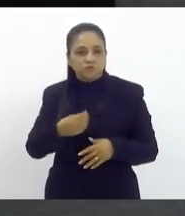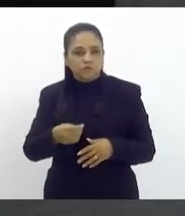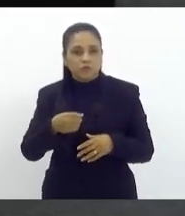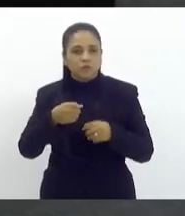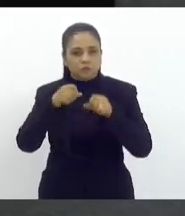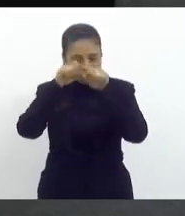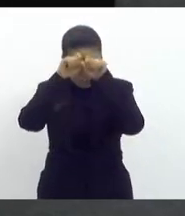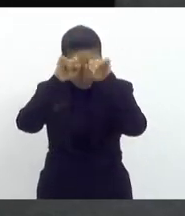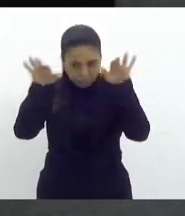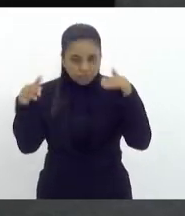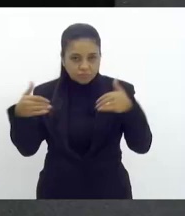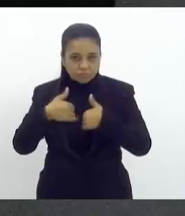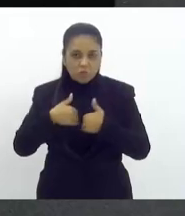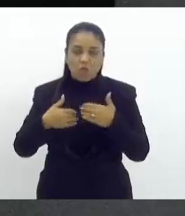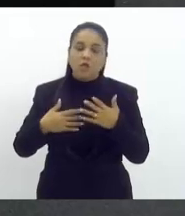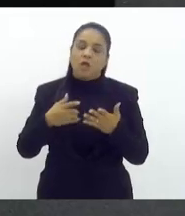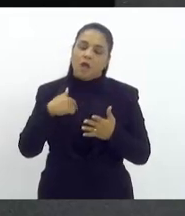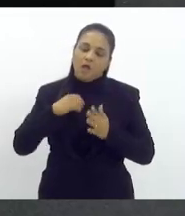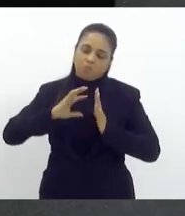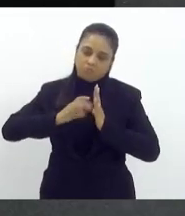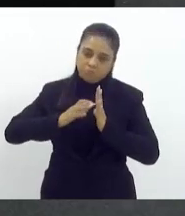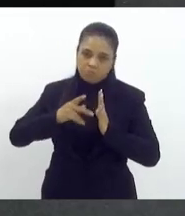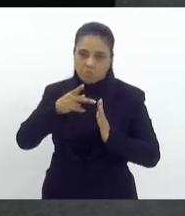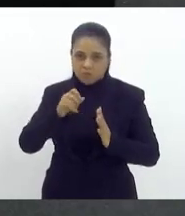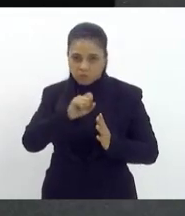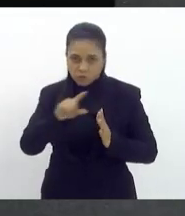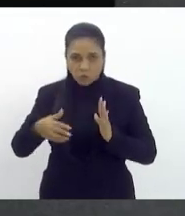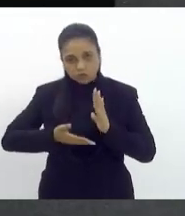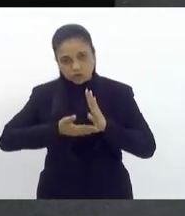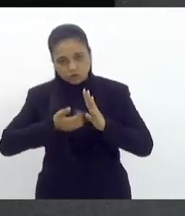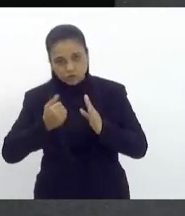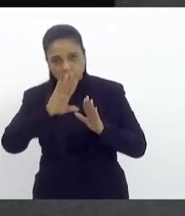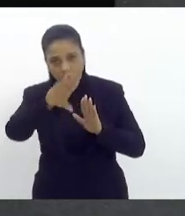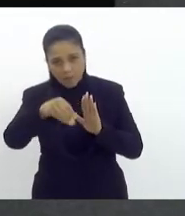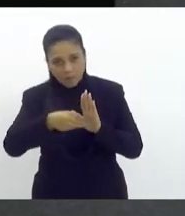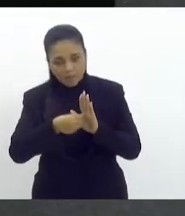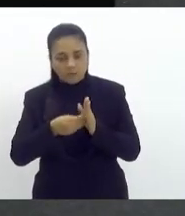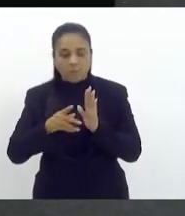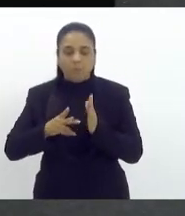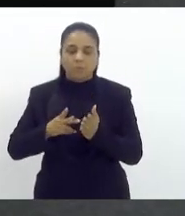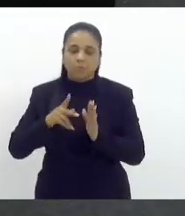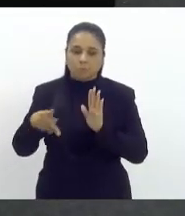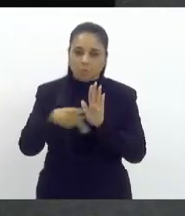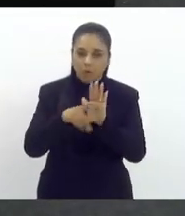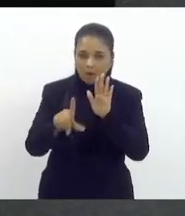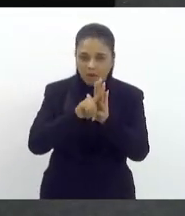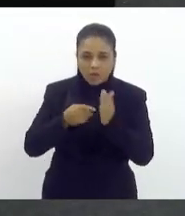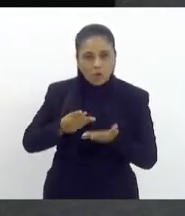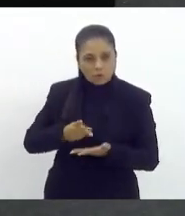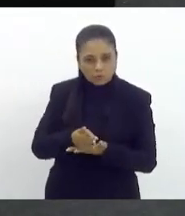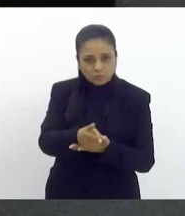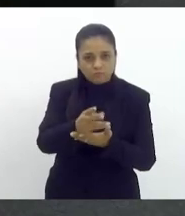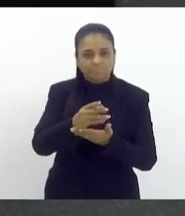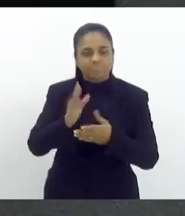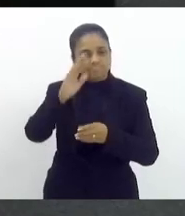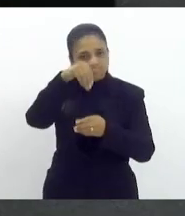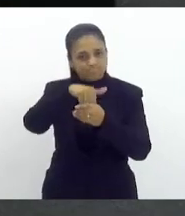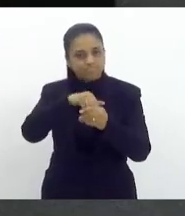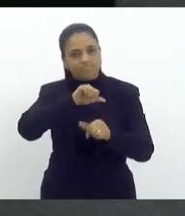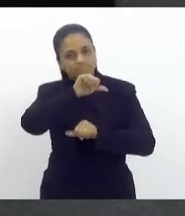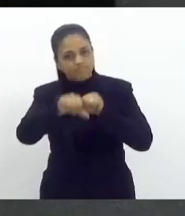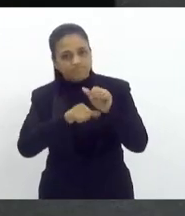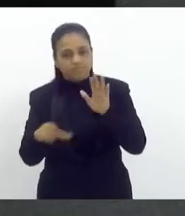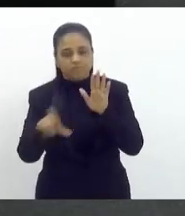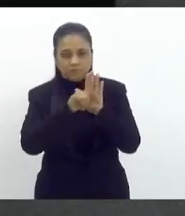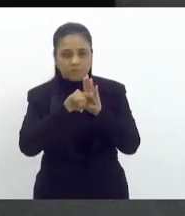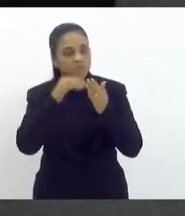emenda da bancada do pessoal contribuindo assim para que o projeto pudesse caminhar e ser aí transformado numa lei muito